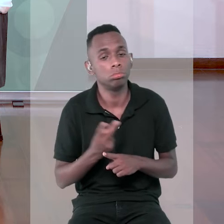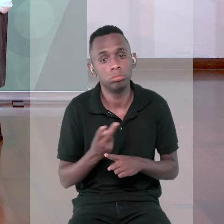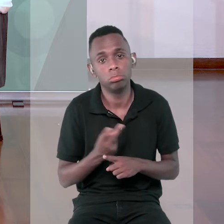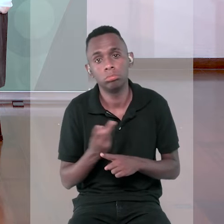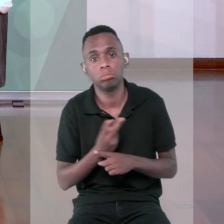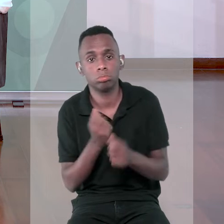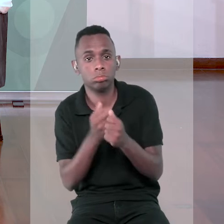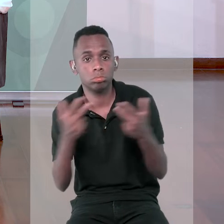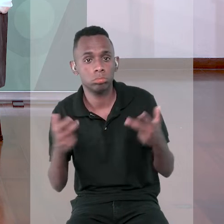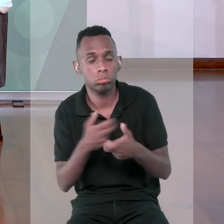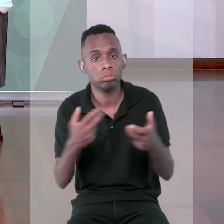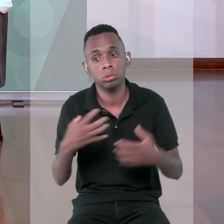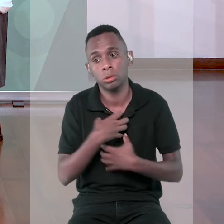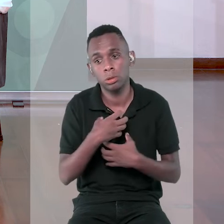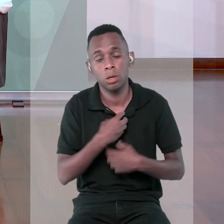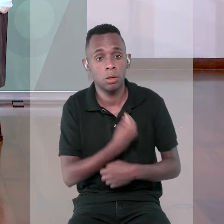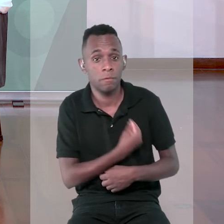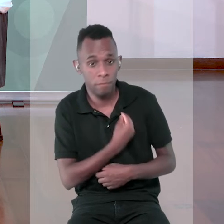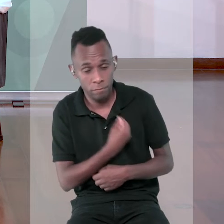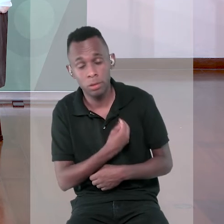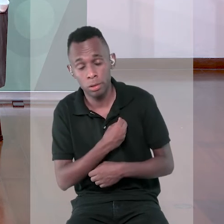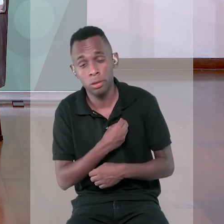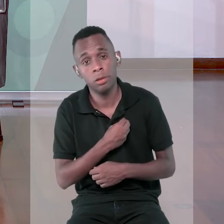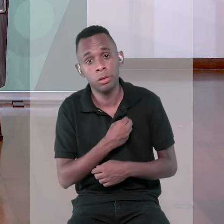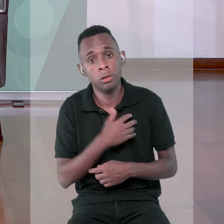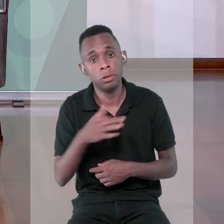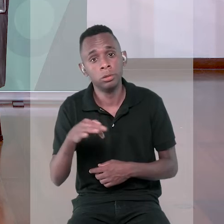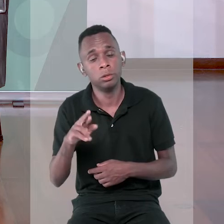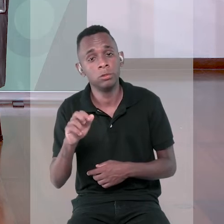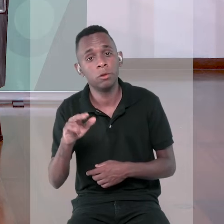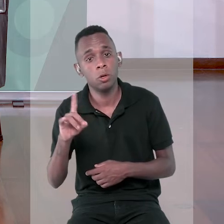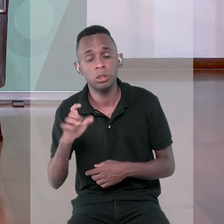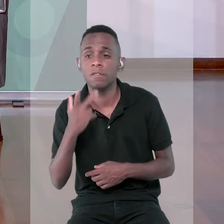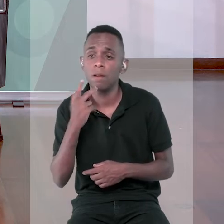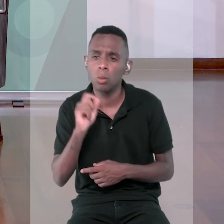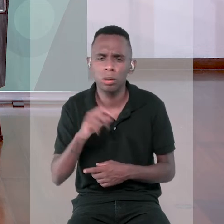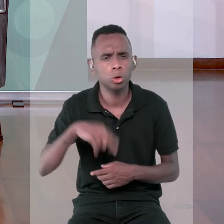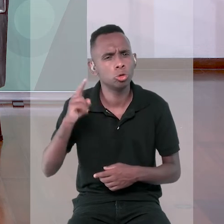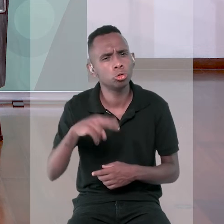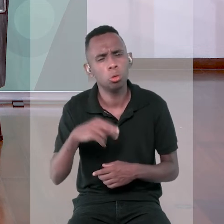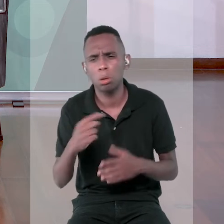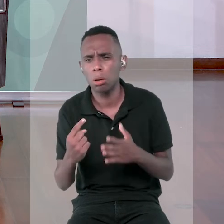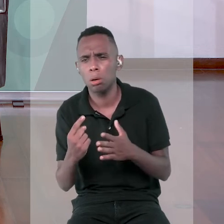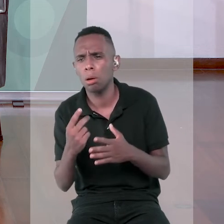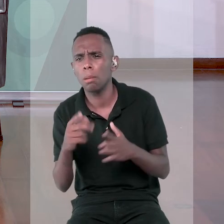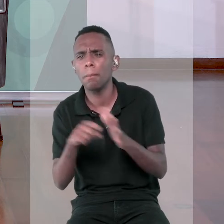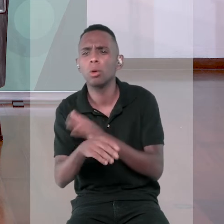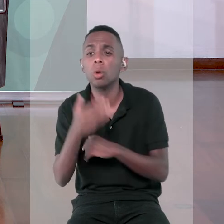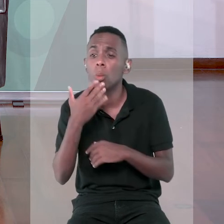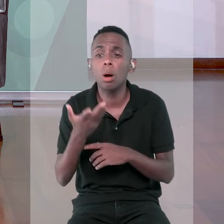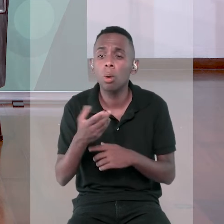né? Muita coisa, o sentido da vida. O Freud fala no Mal-Estar na Civilização, né? Ele fala, nunca ninguém pergunta ao animal qual